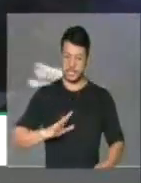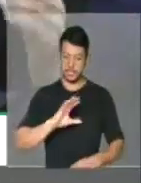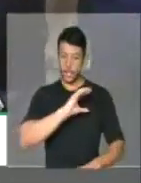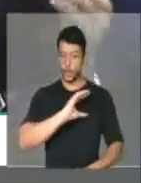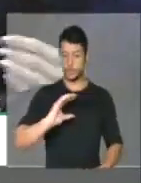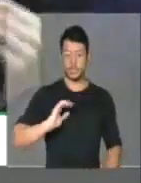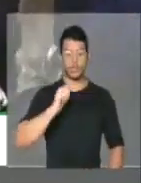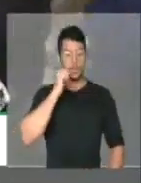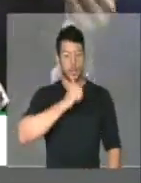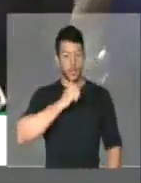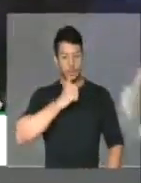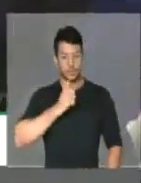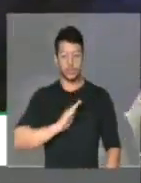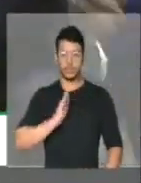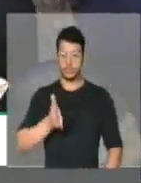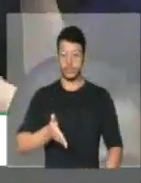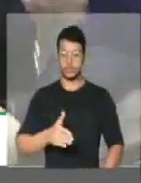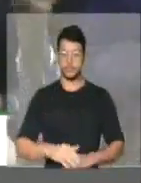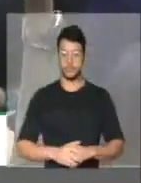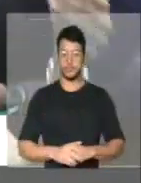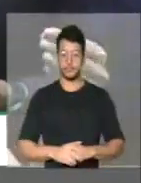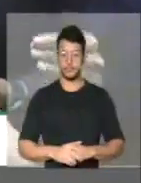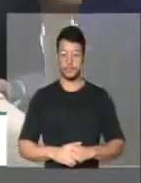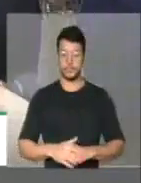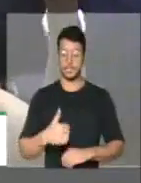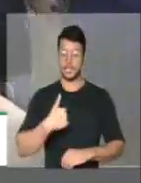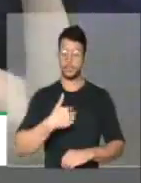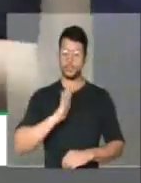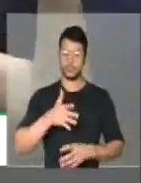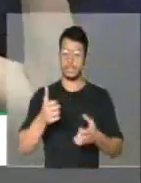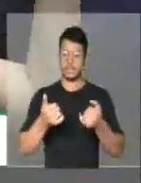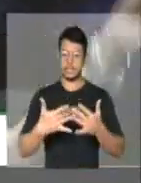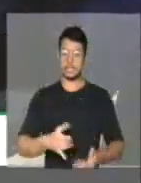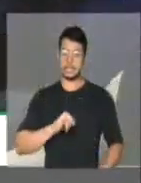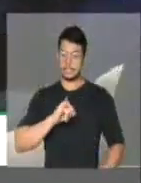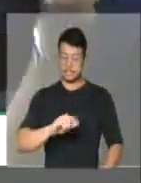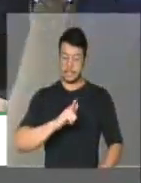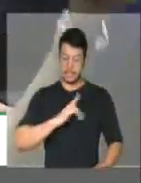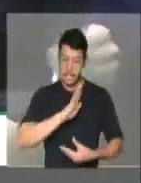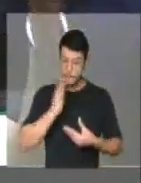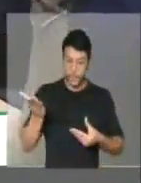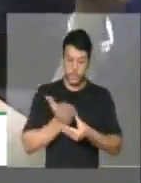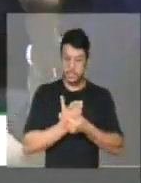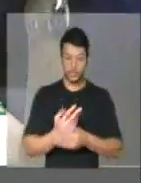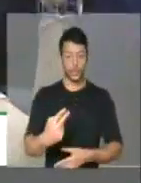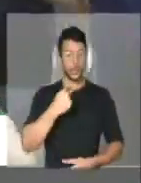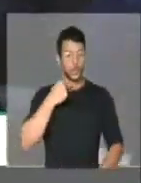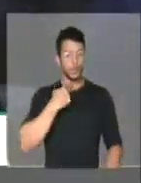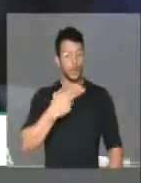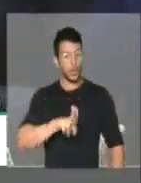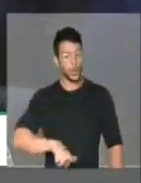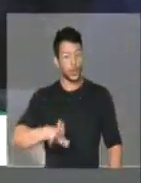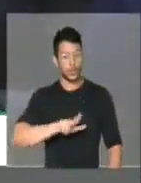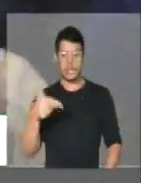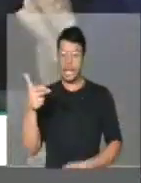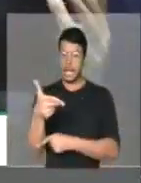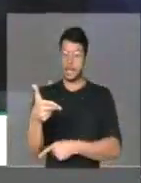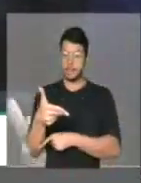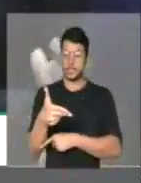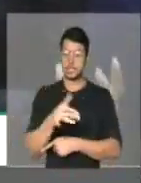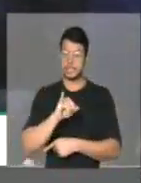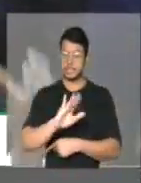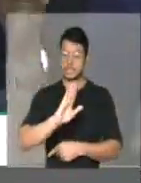do Norte, da mulher da Amazônia e da mulher de Roraima. Como falei, quem responde processo por agressão não pode ter arma em casa. Quem